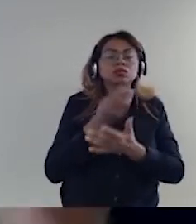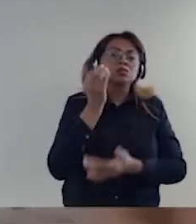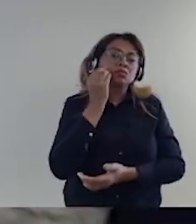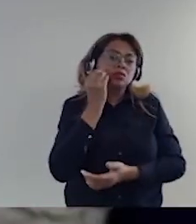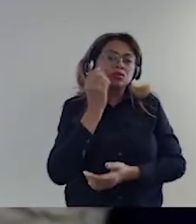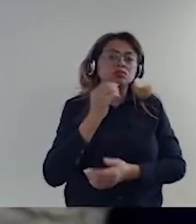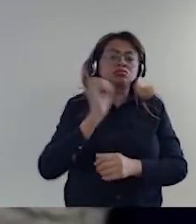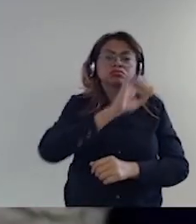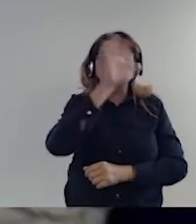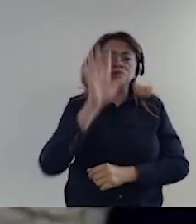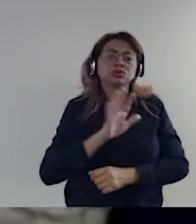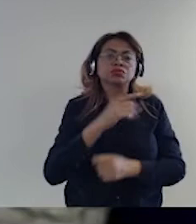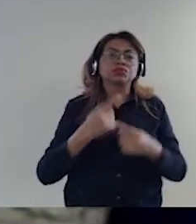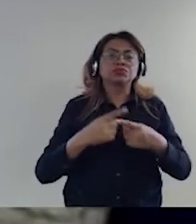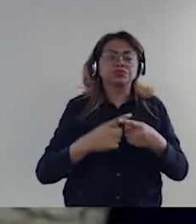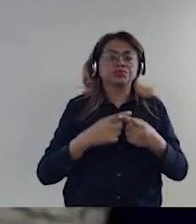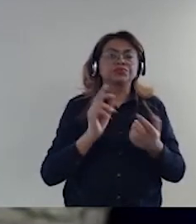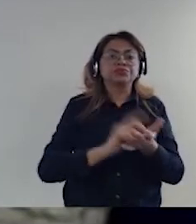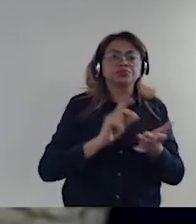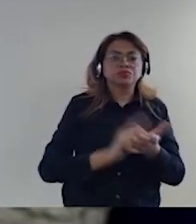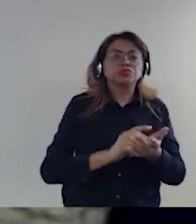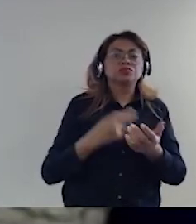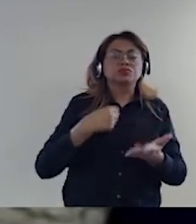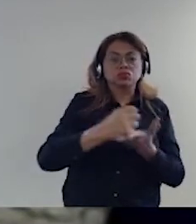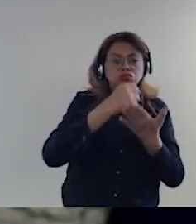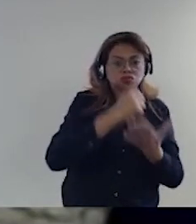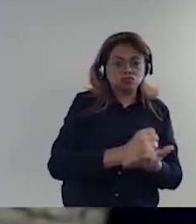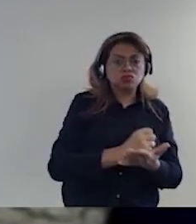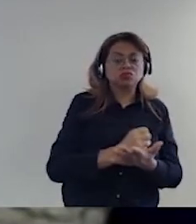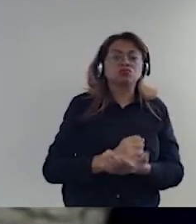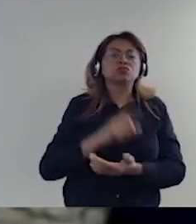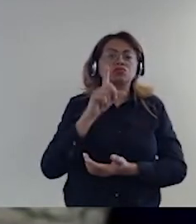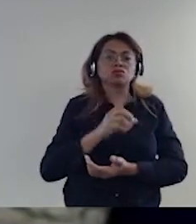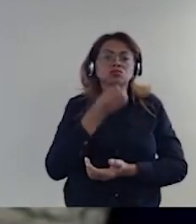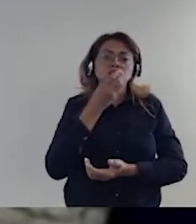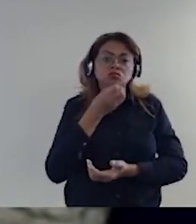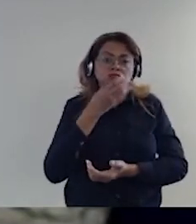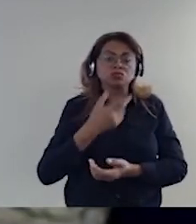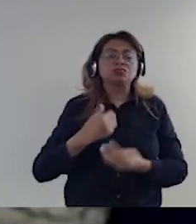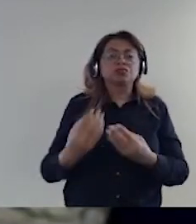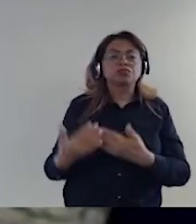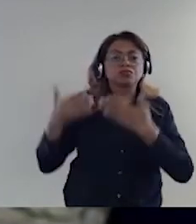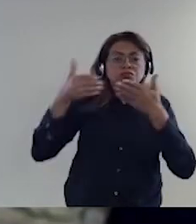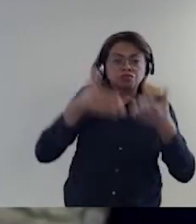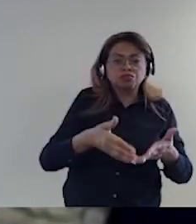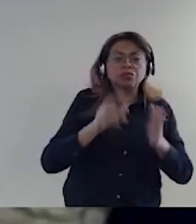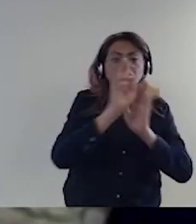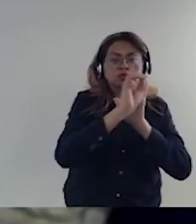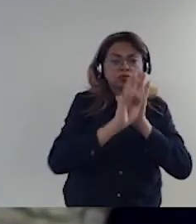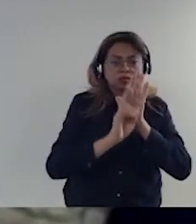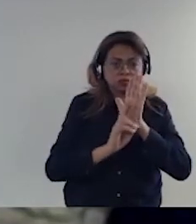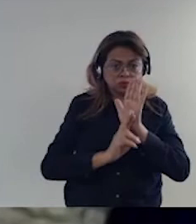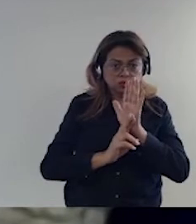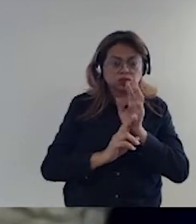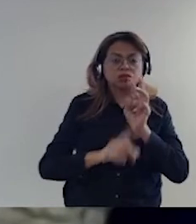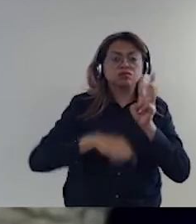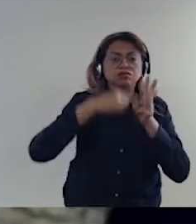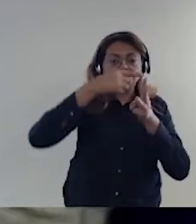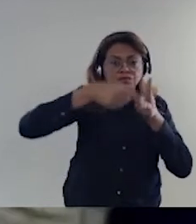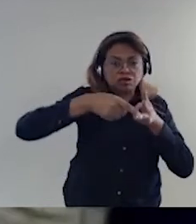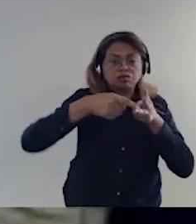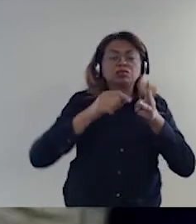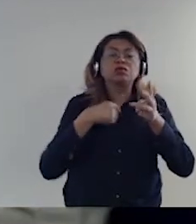e pressupõem a realidade. Portanto, o contrato é uma forma de adjudicação, de regulação de interesses